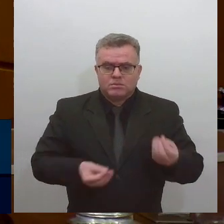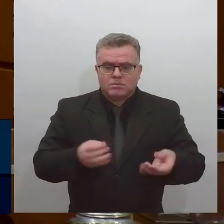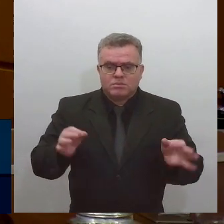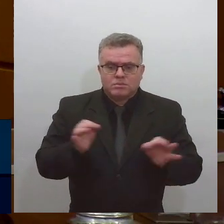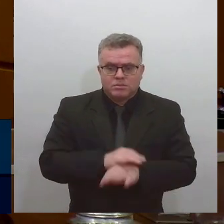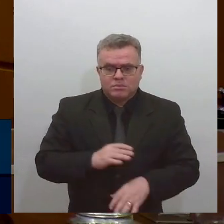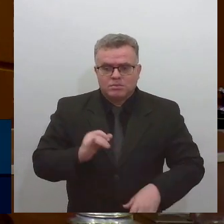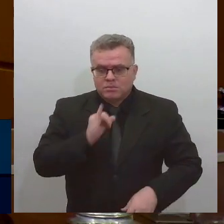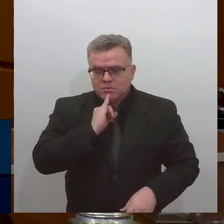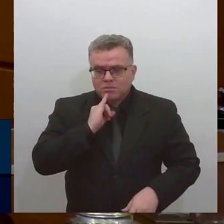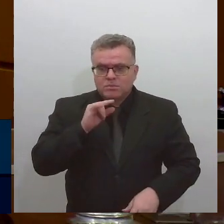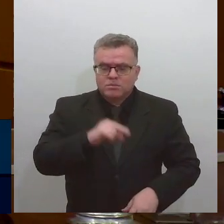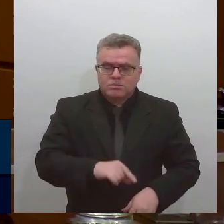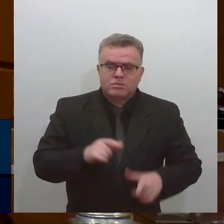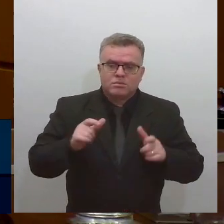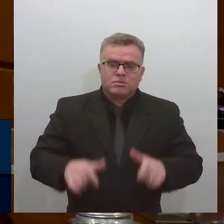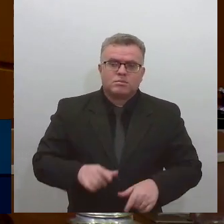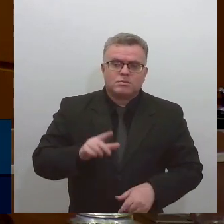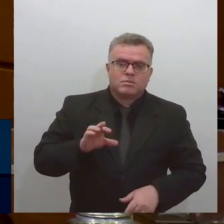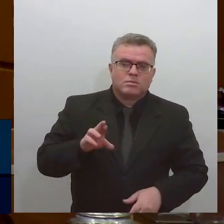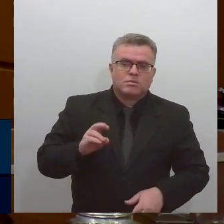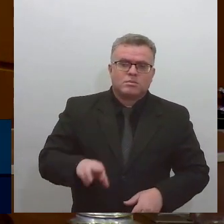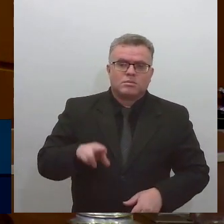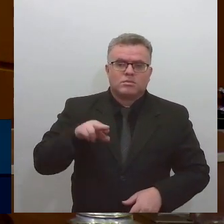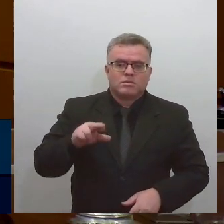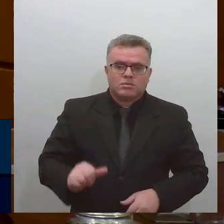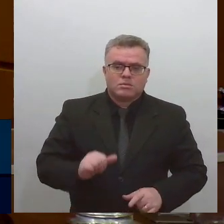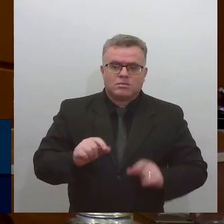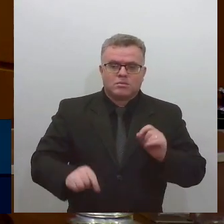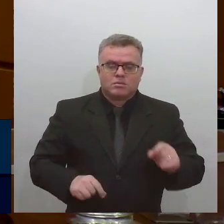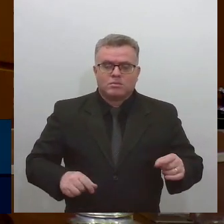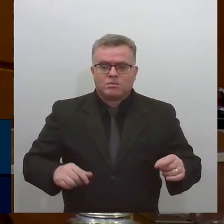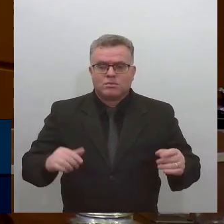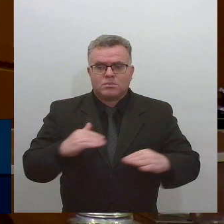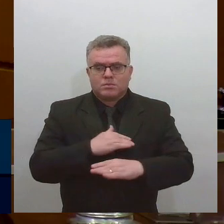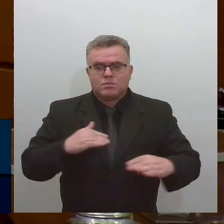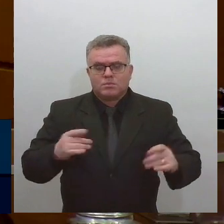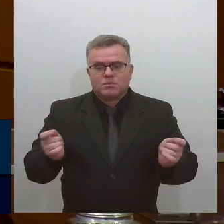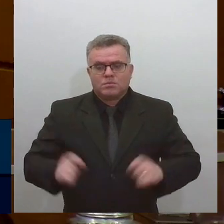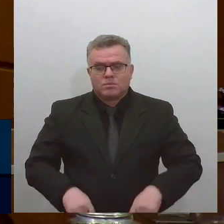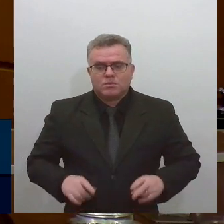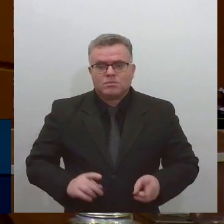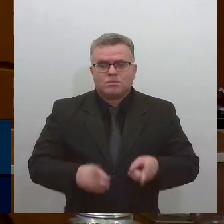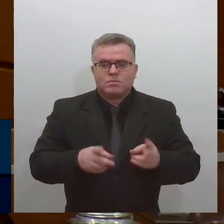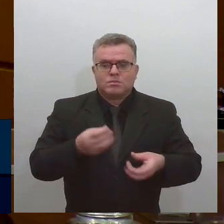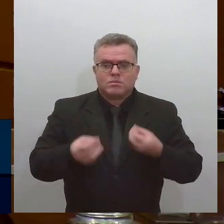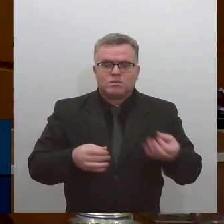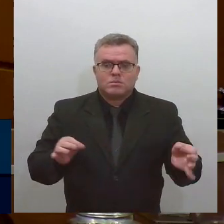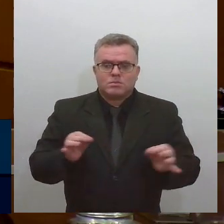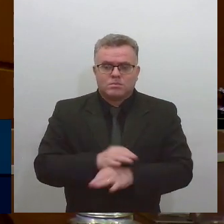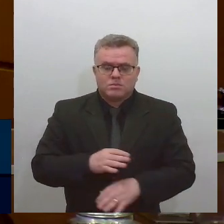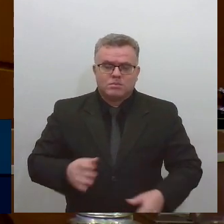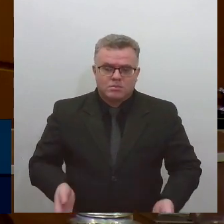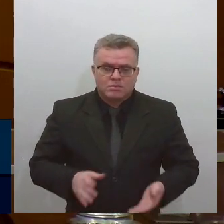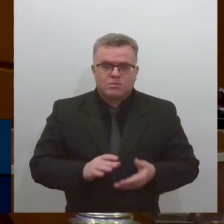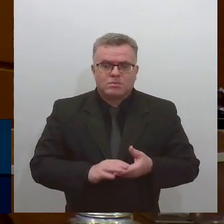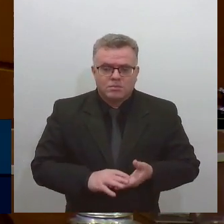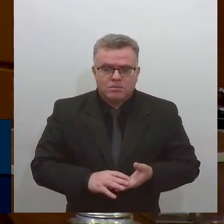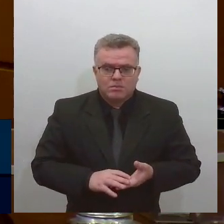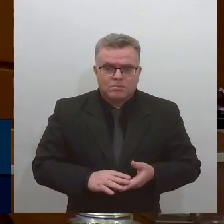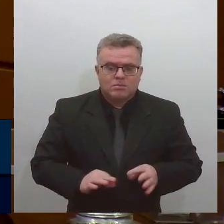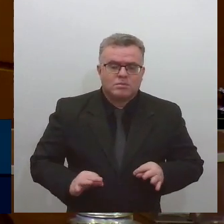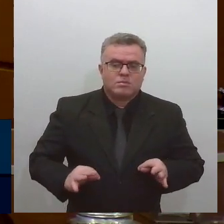eh faz uma adequação de capacidade faz uma melhoria na rodovia com ela toda restaurada toda reconstruída